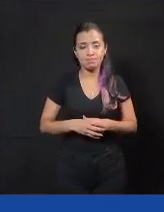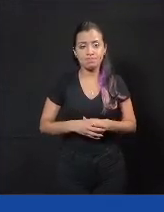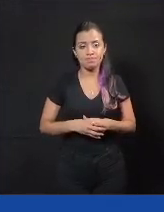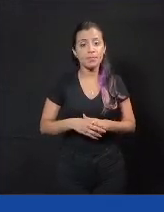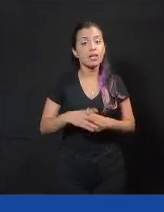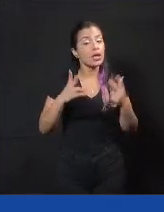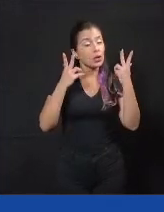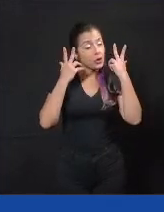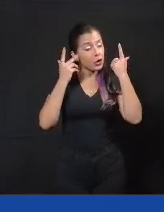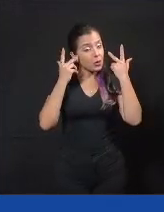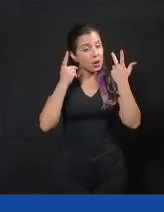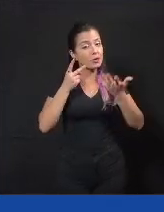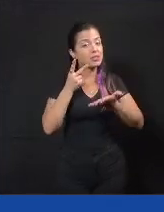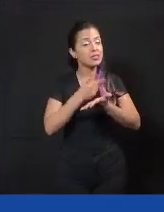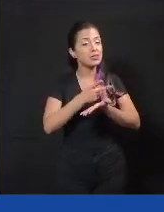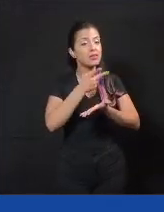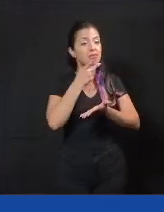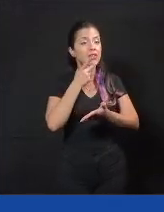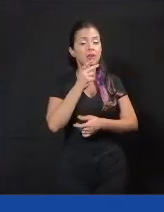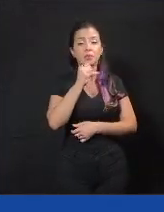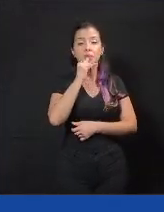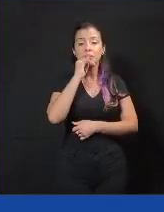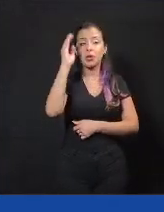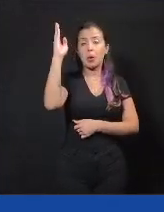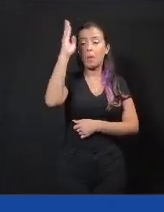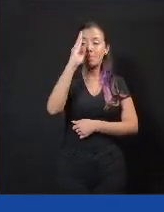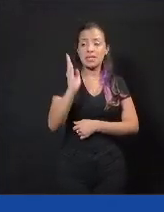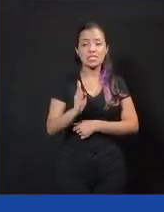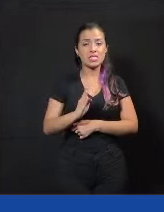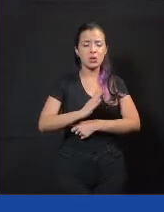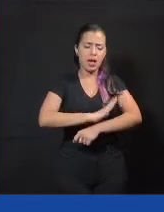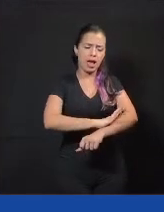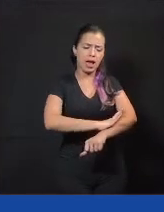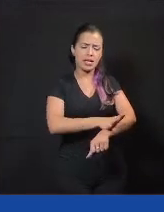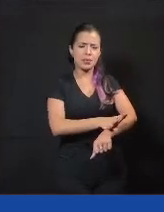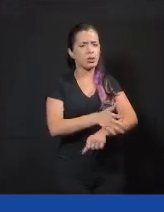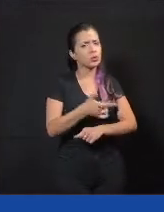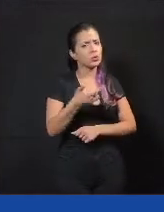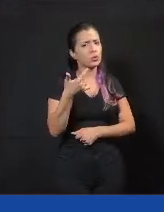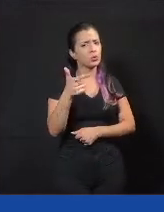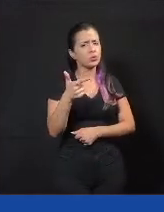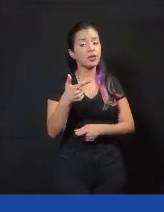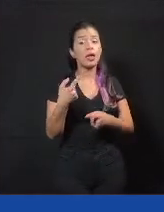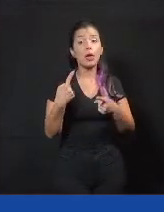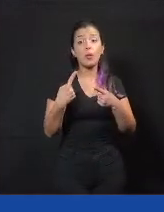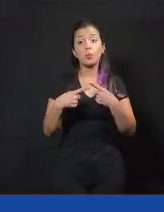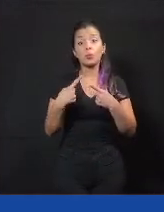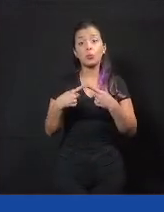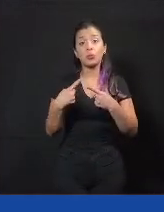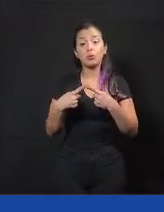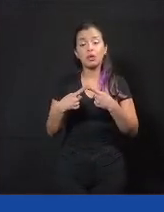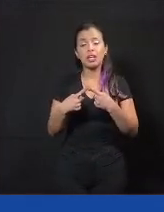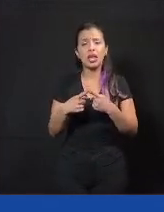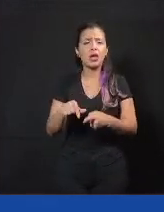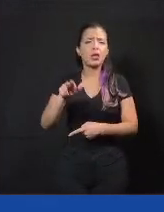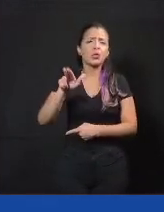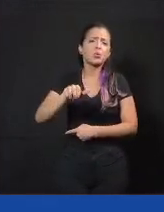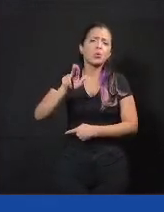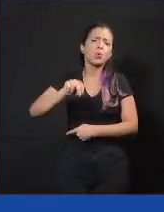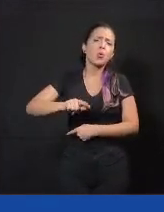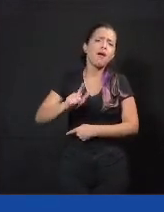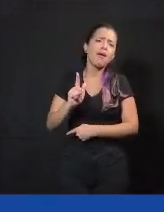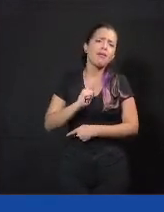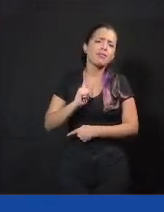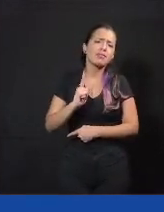não é possível falar de que o Brasil é um país racista, porque na nossa Constituição nunca houve nenhum tipo